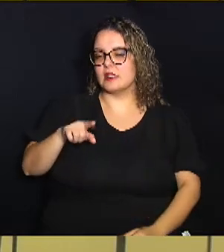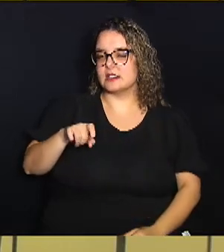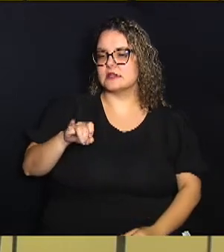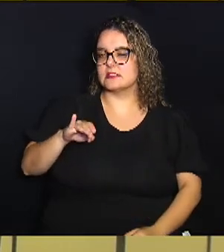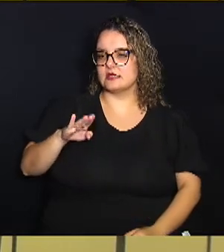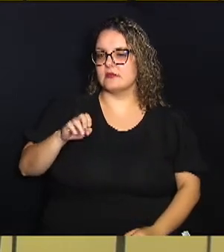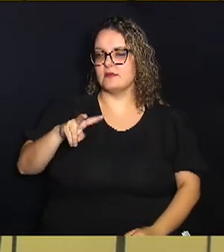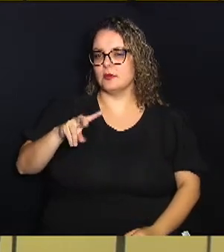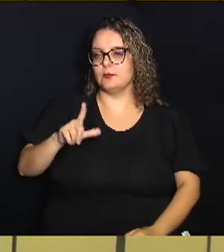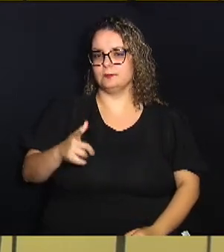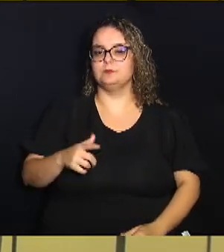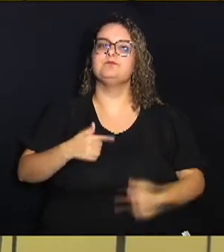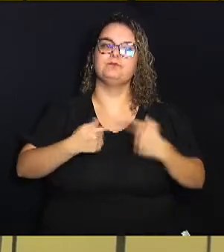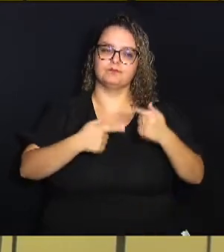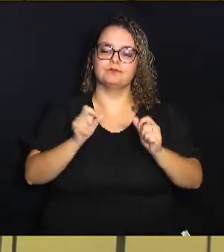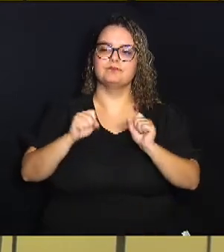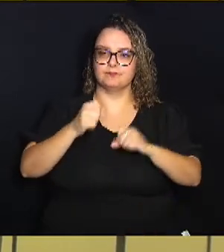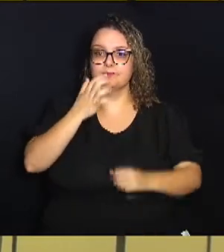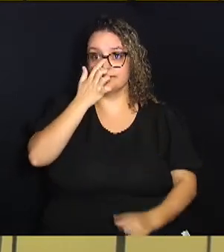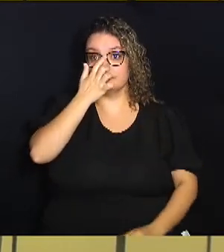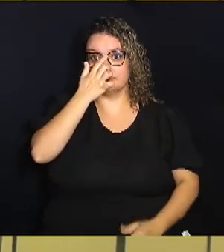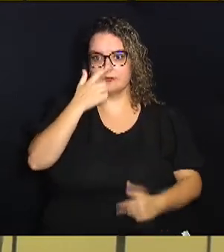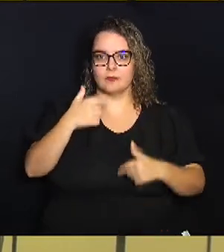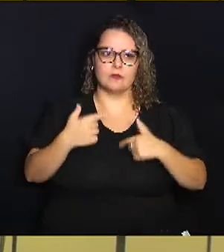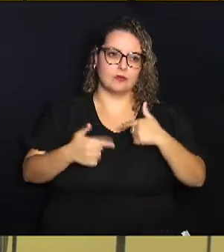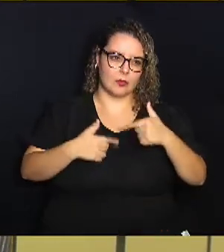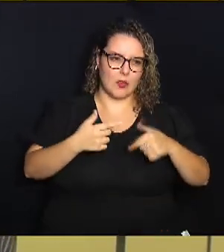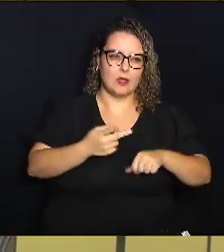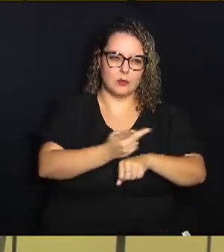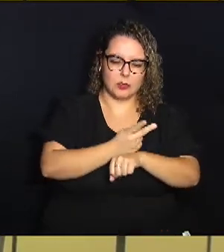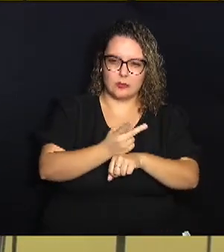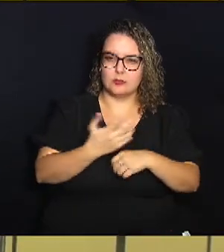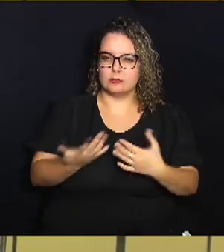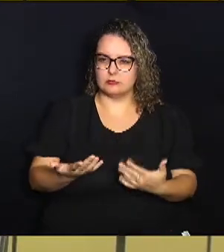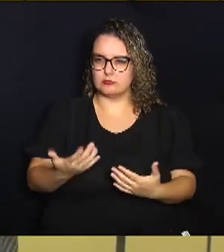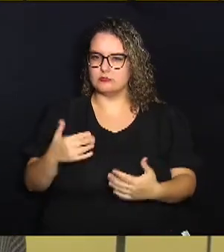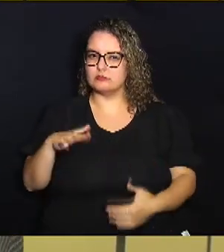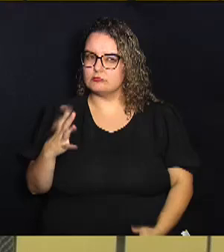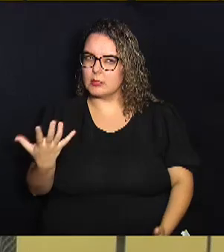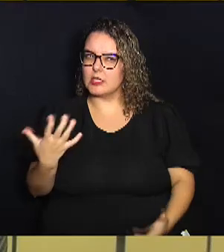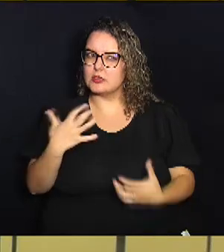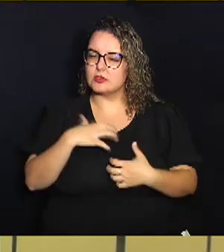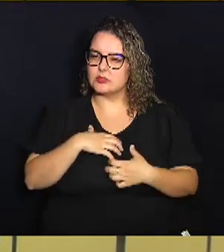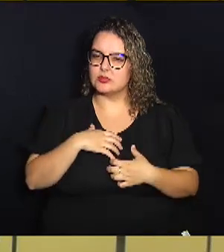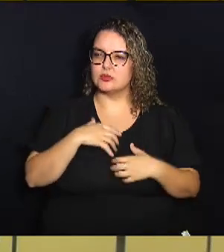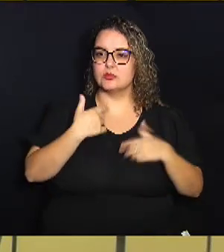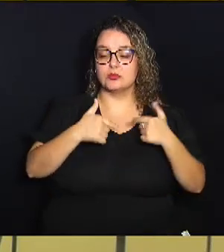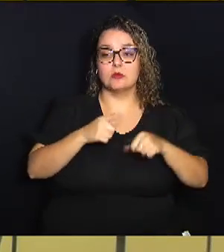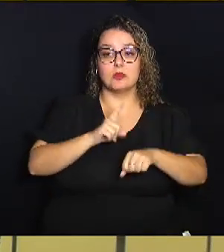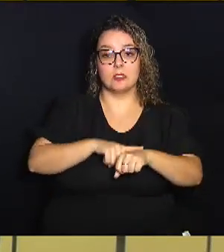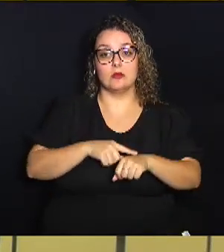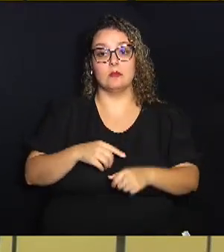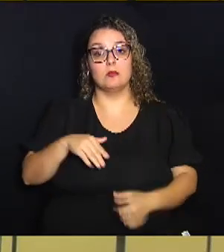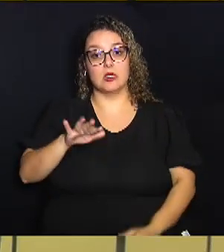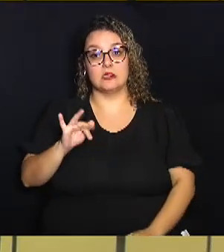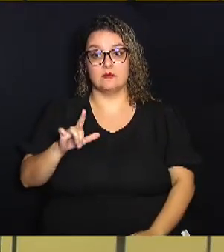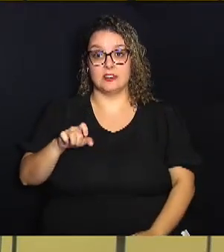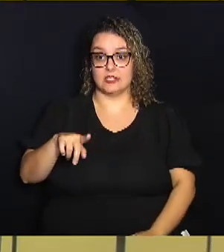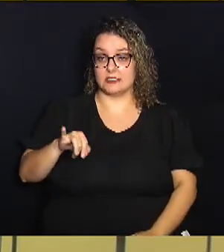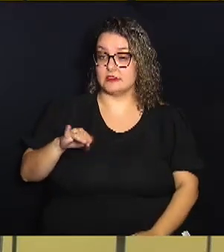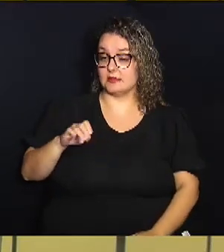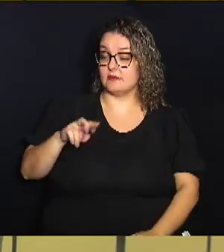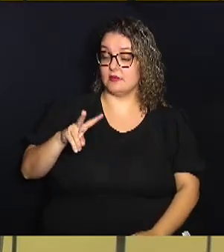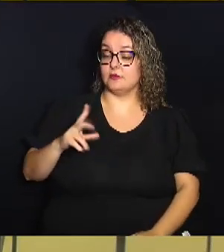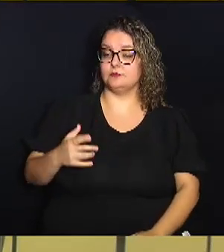essa geração, sim, ela busca aí meios de ser mais, de ter uma jornada de trabalho muito mais flexível. E como você